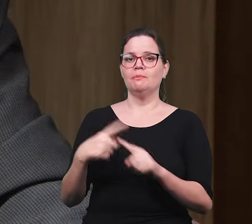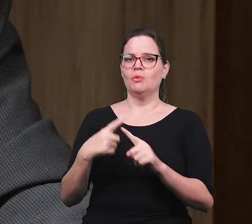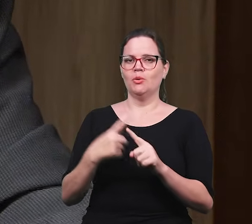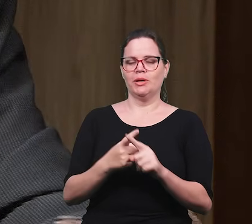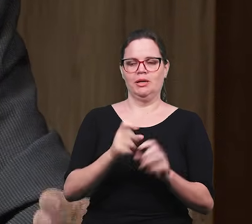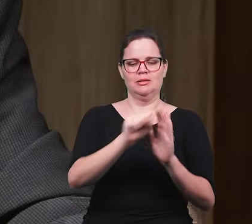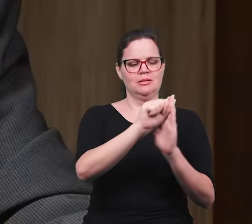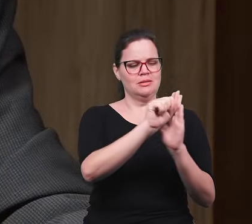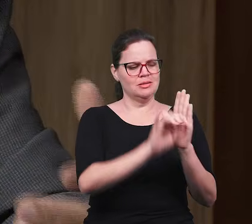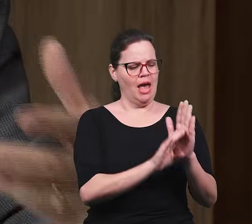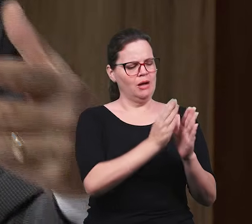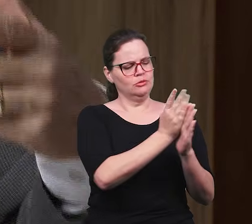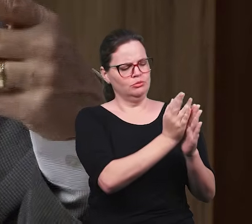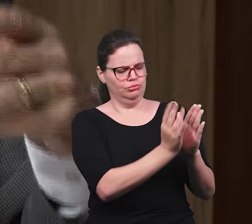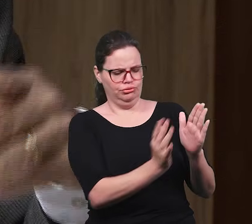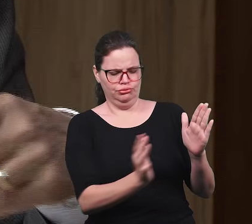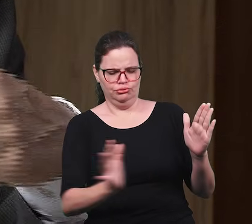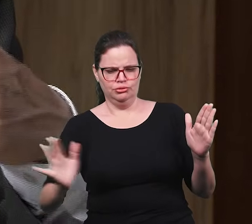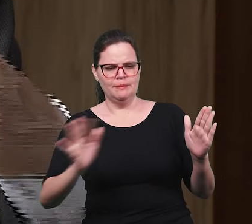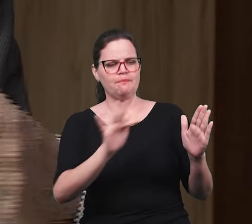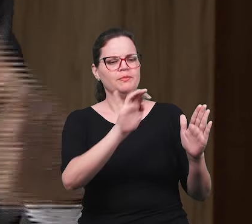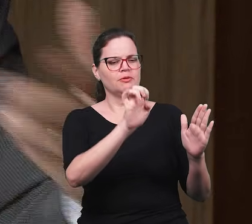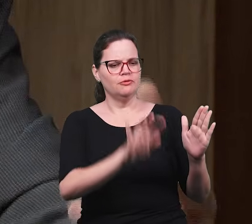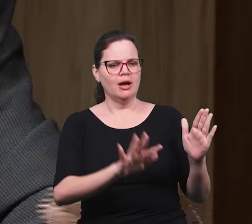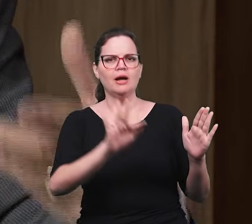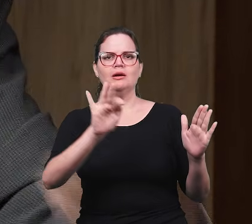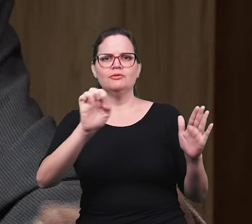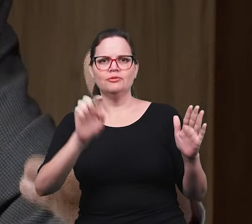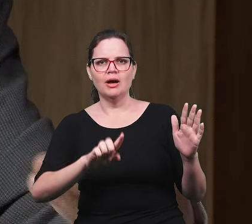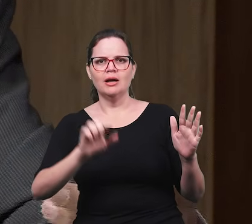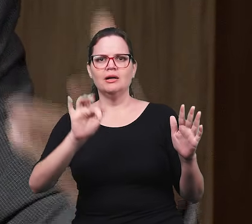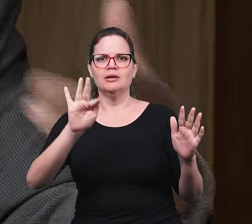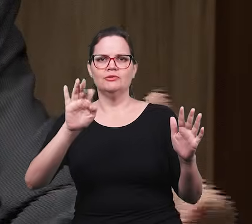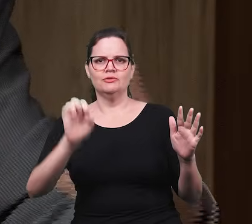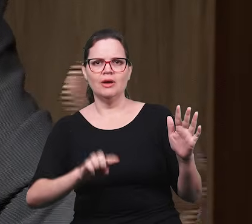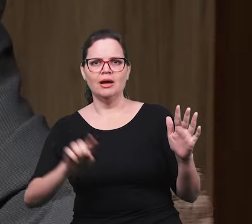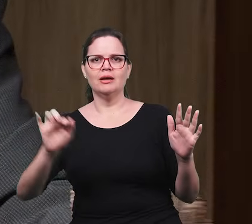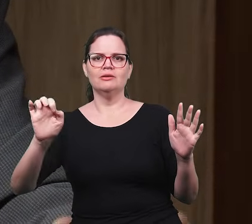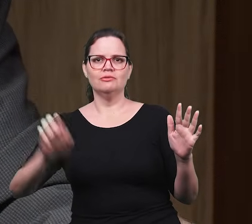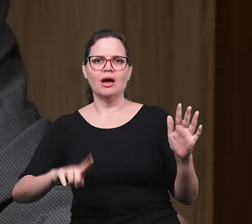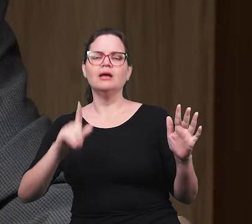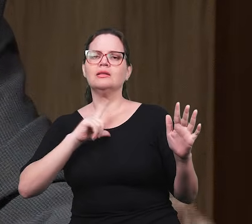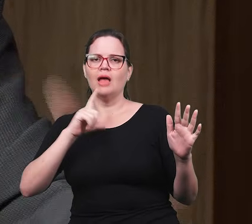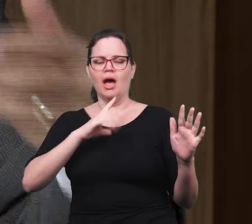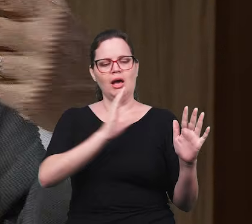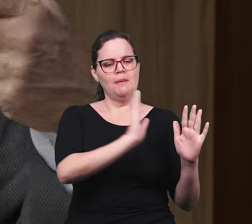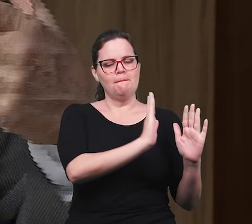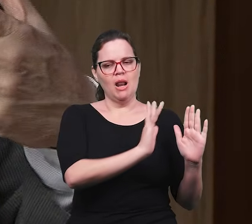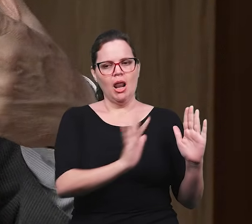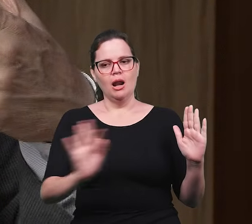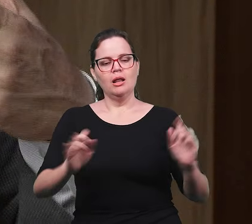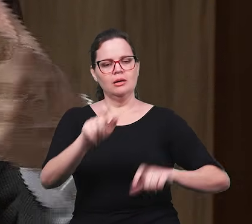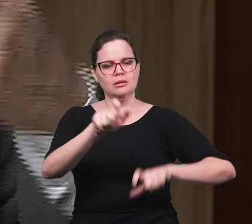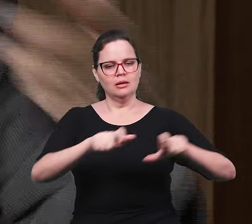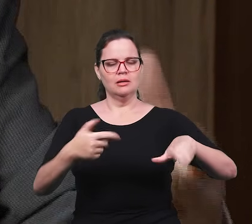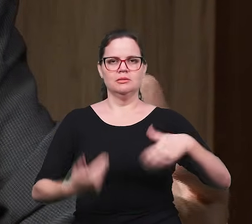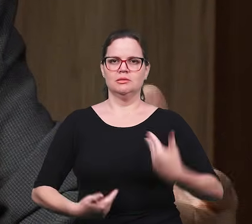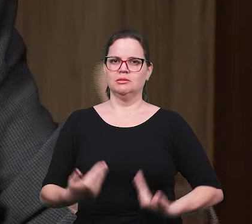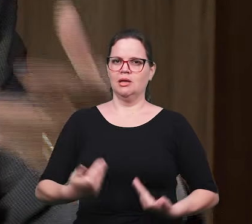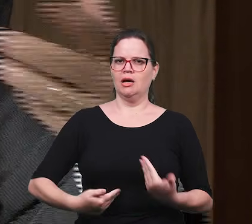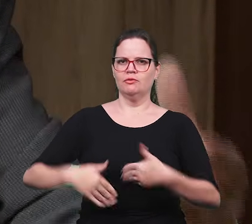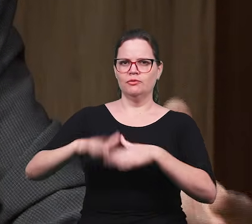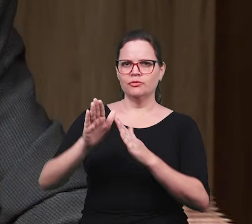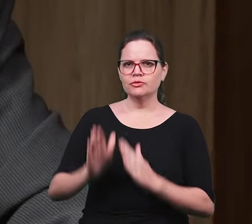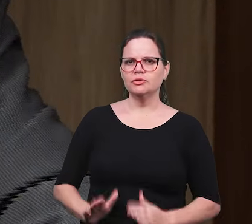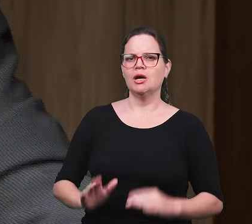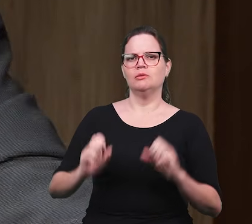séculos, continua através da vida de fiéis, de homens, de mulheres fiéis, que lutaram,